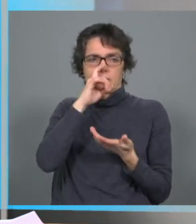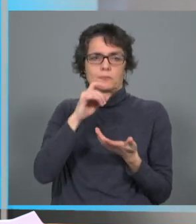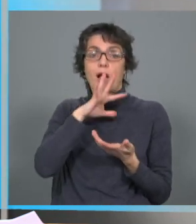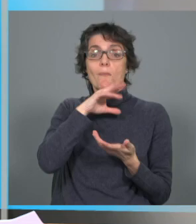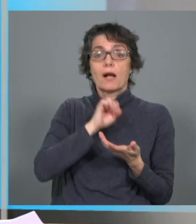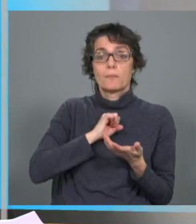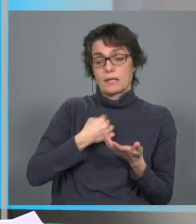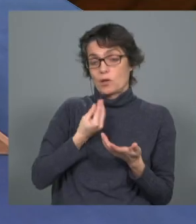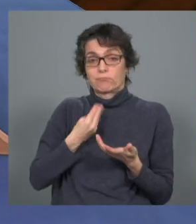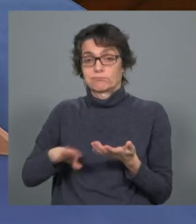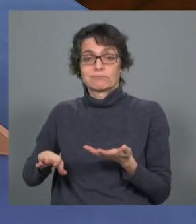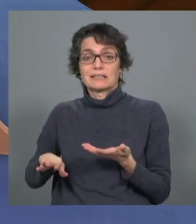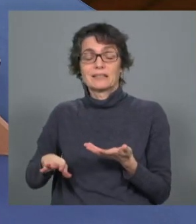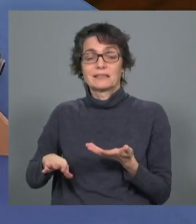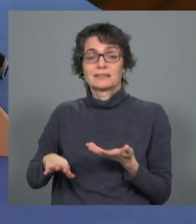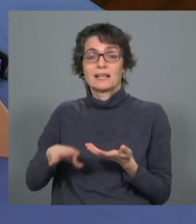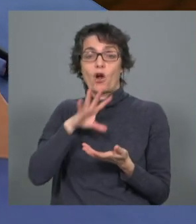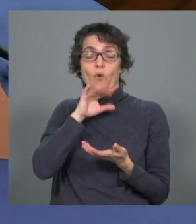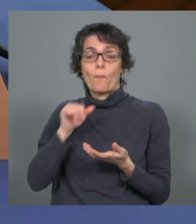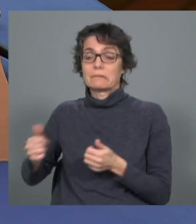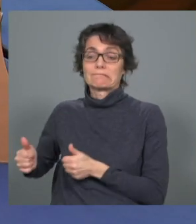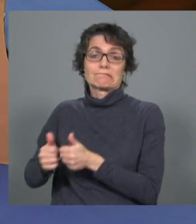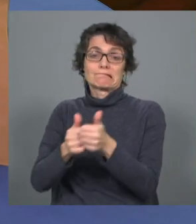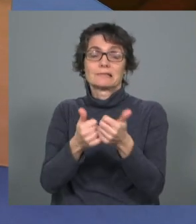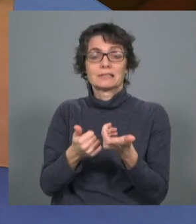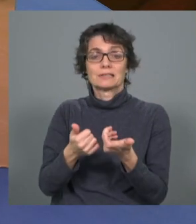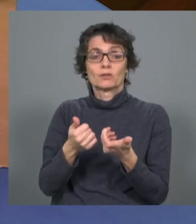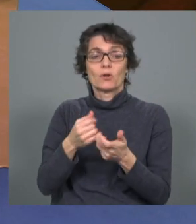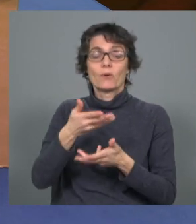levava a falar com os sem-abrigo,